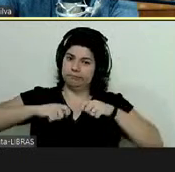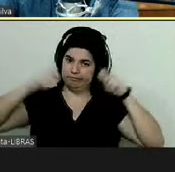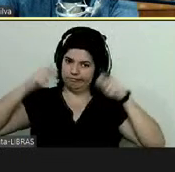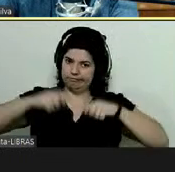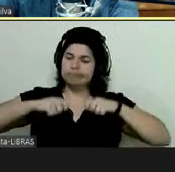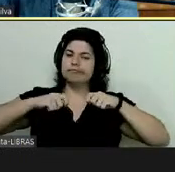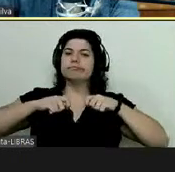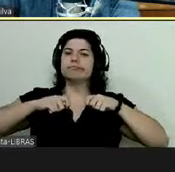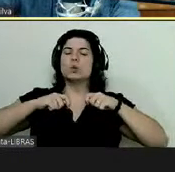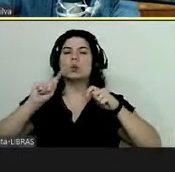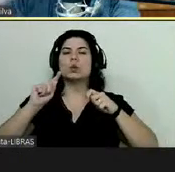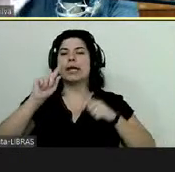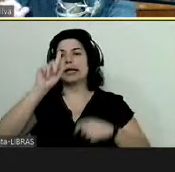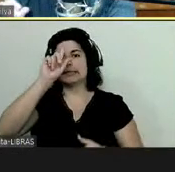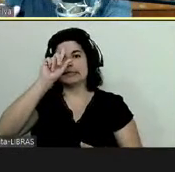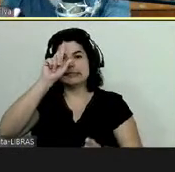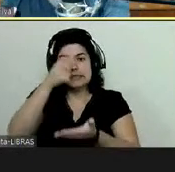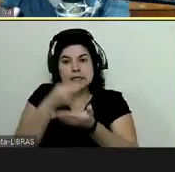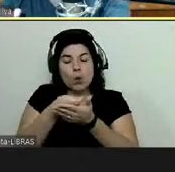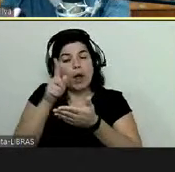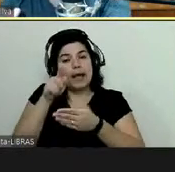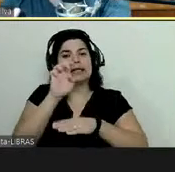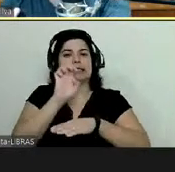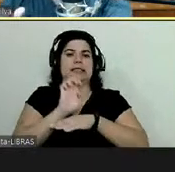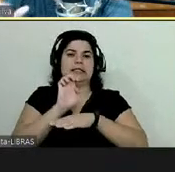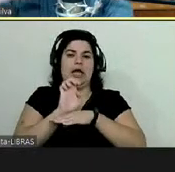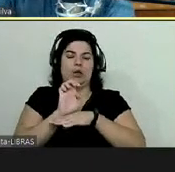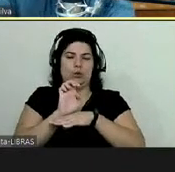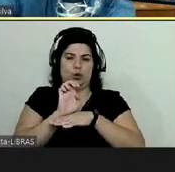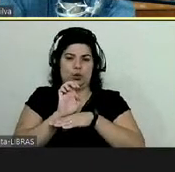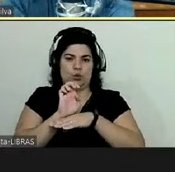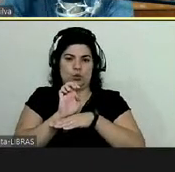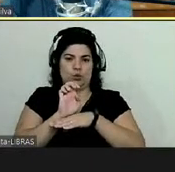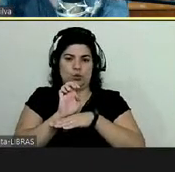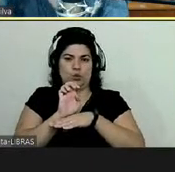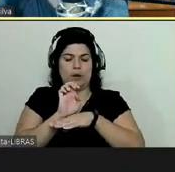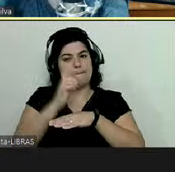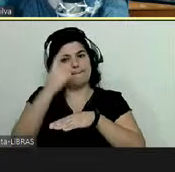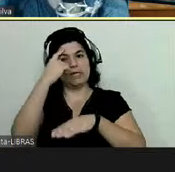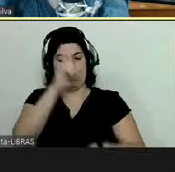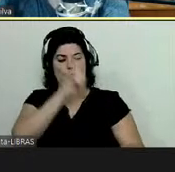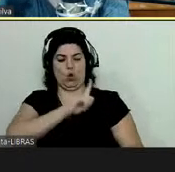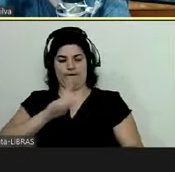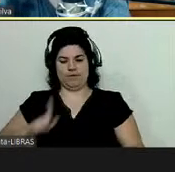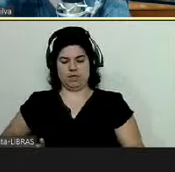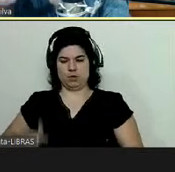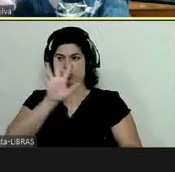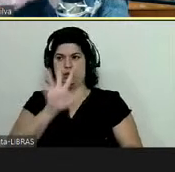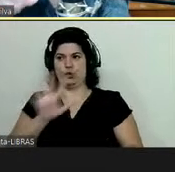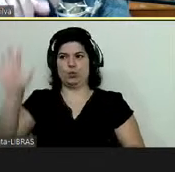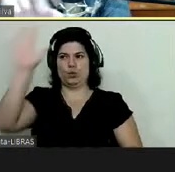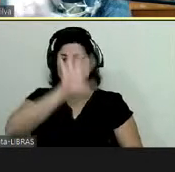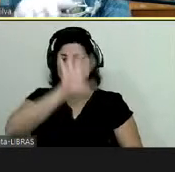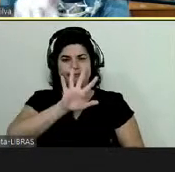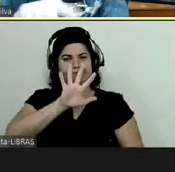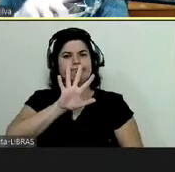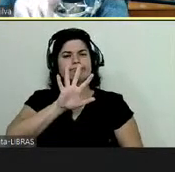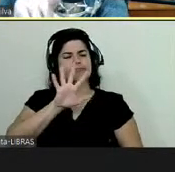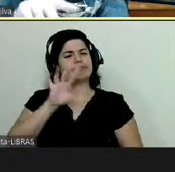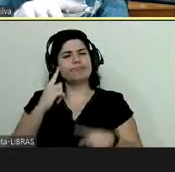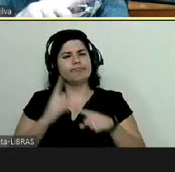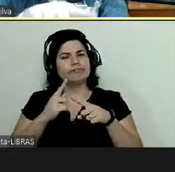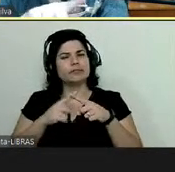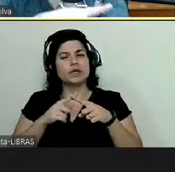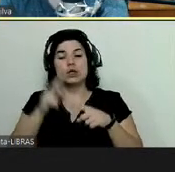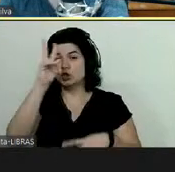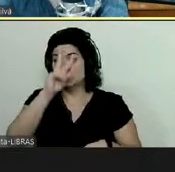decisória aos Estados o link em relação ao governo Nacional porque a gente foi o pai inclusive no